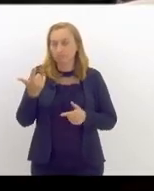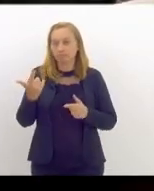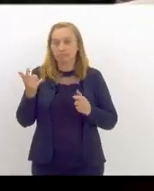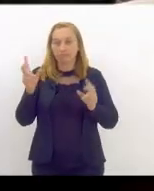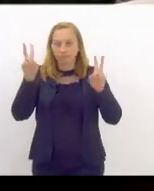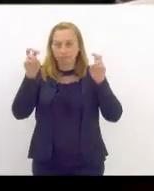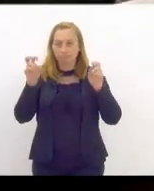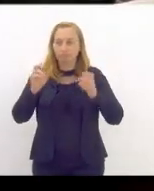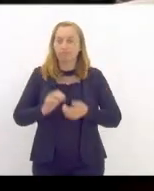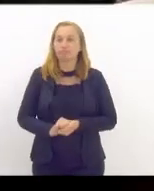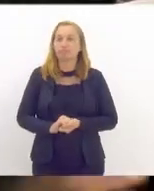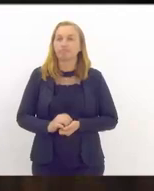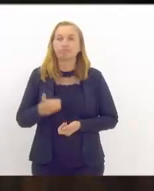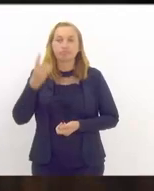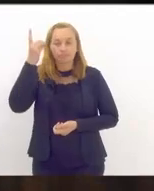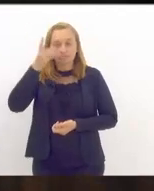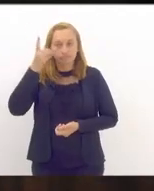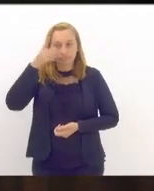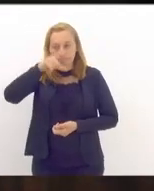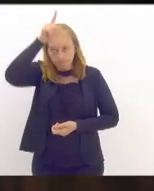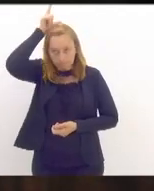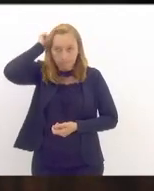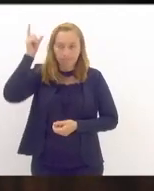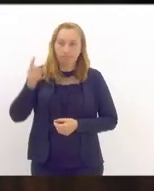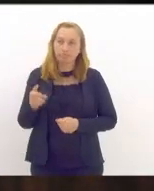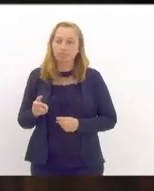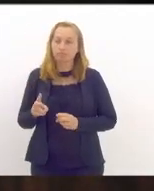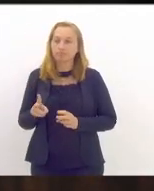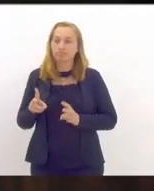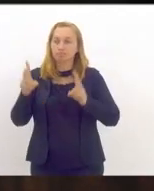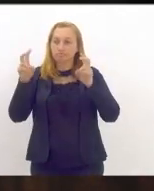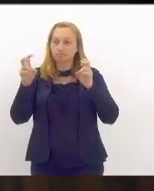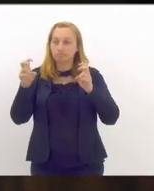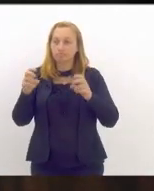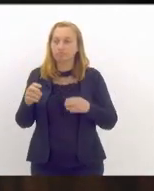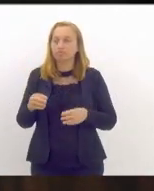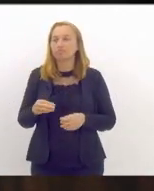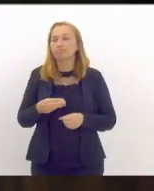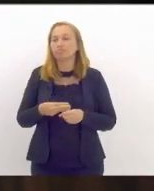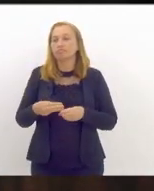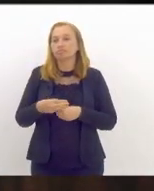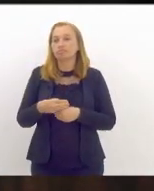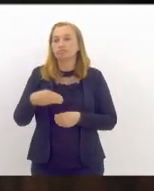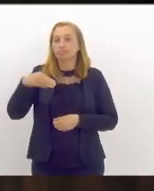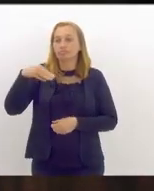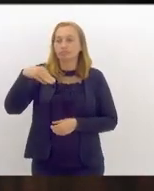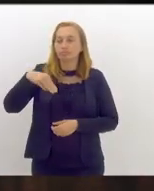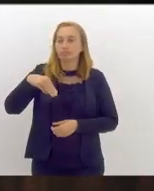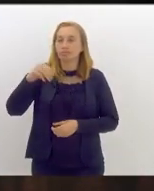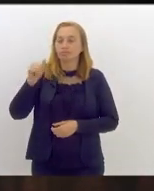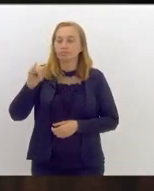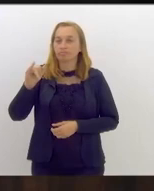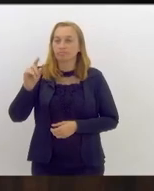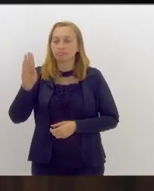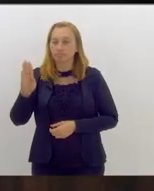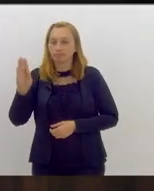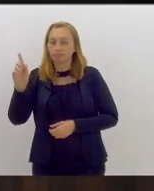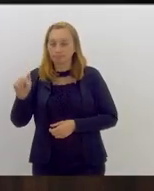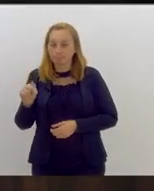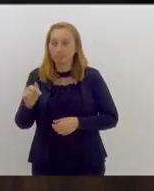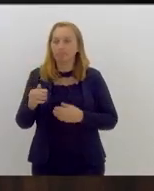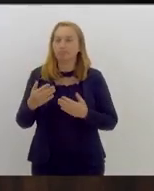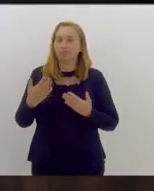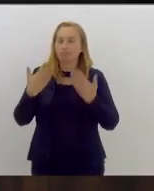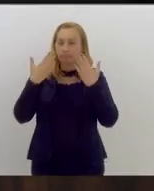deixa Deputado Luiz põe um parágrafo aí ficam os municípios de Conceição de Macabu e Carapebus obrigado a